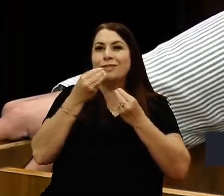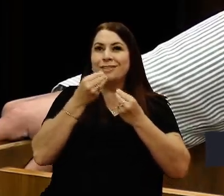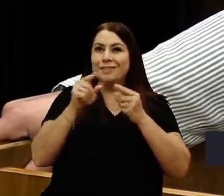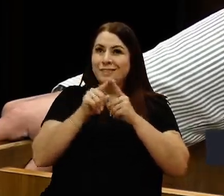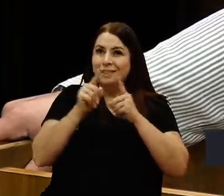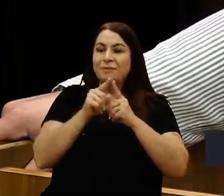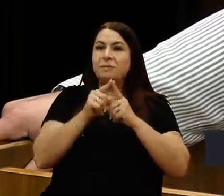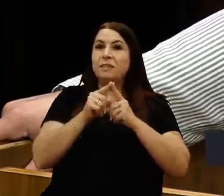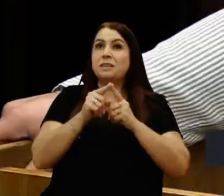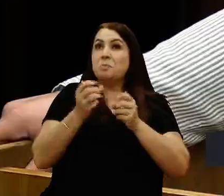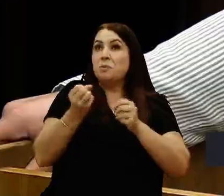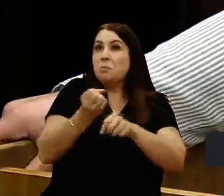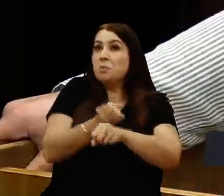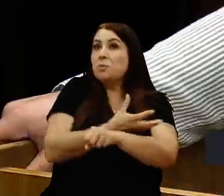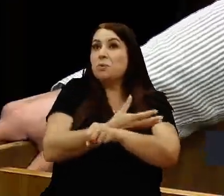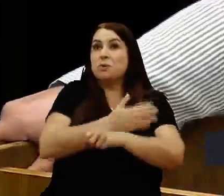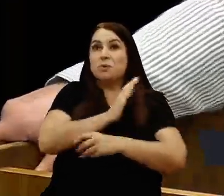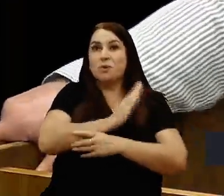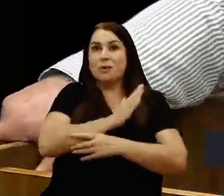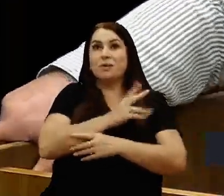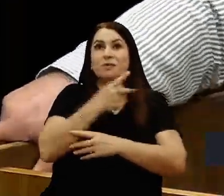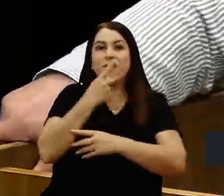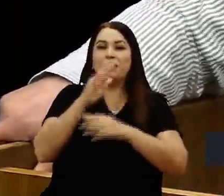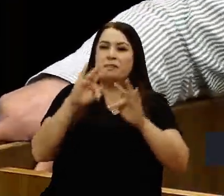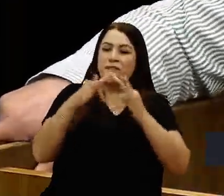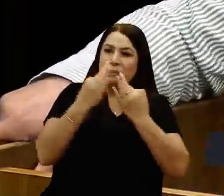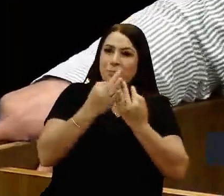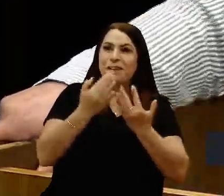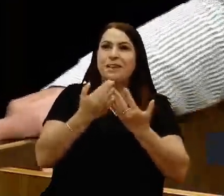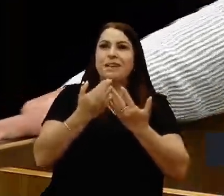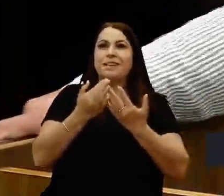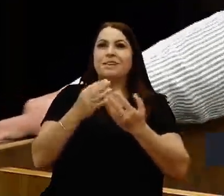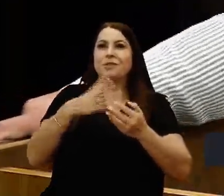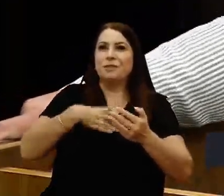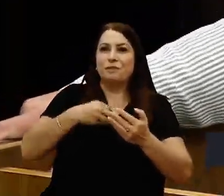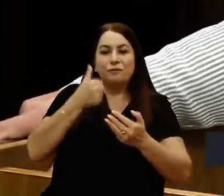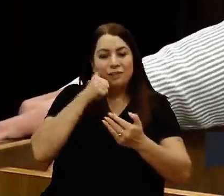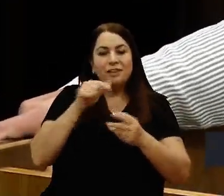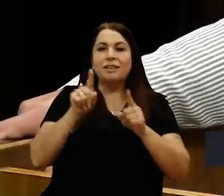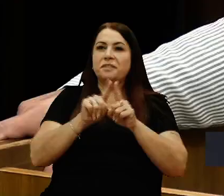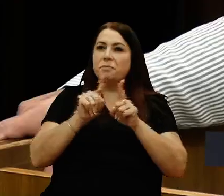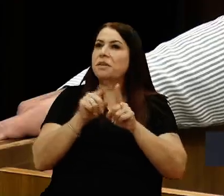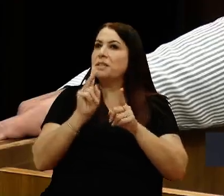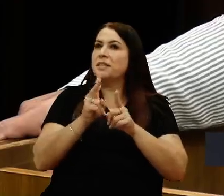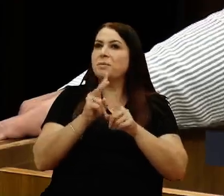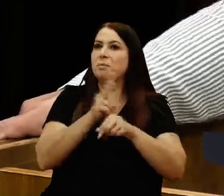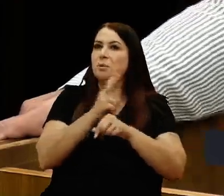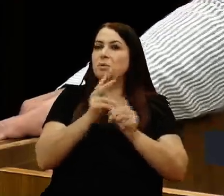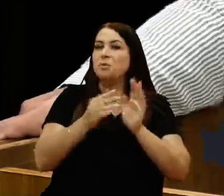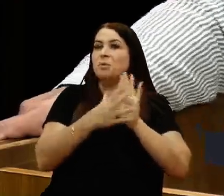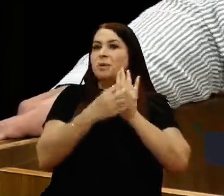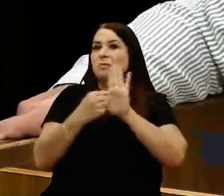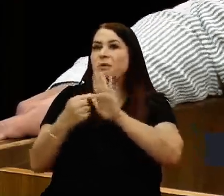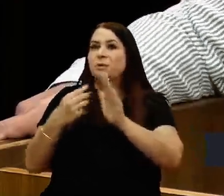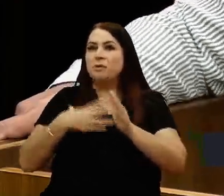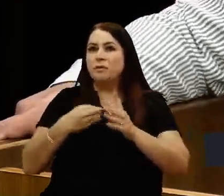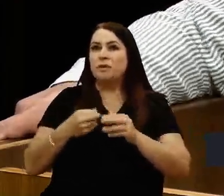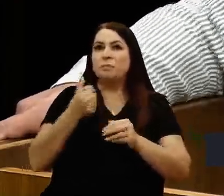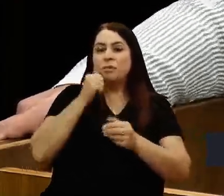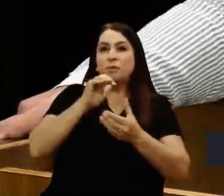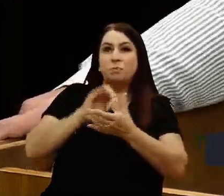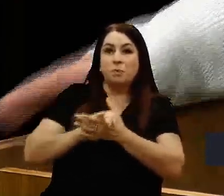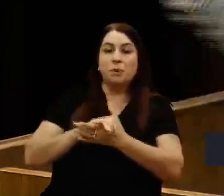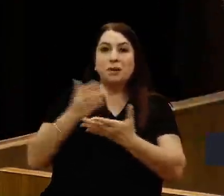repleto de emoções e de coração quando fala da sua família, da sua filha. Também sempre procuro trazer o exemplo dos meus filhos, da minha esposa,